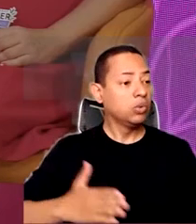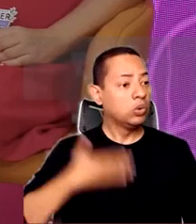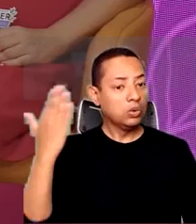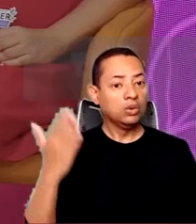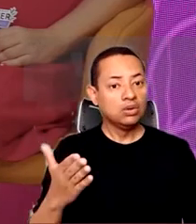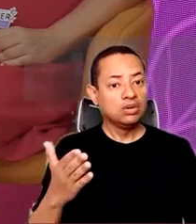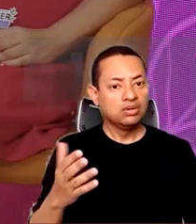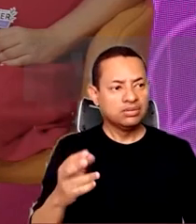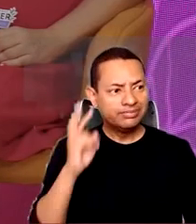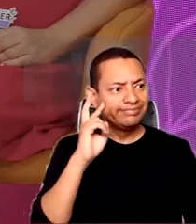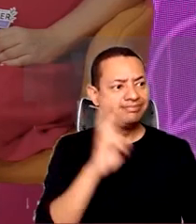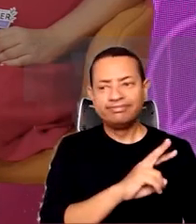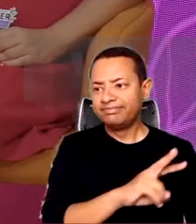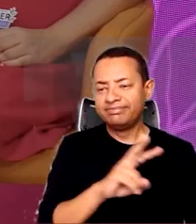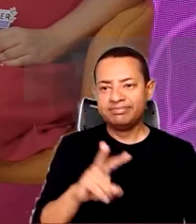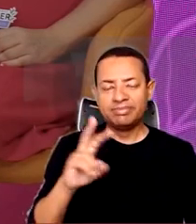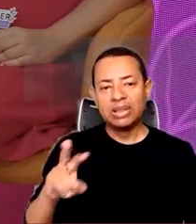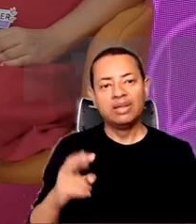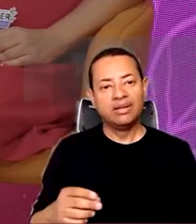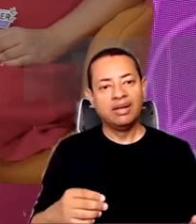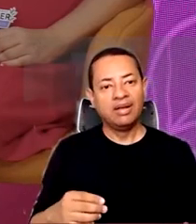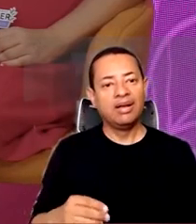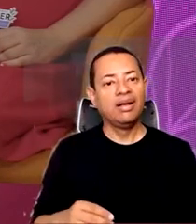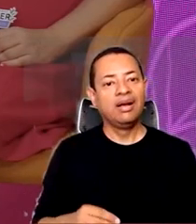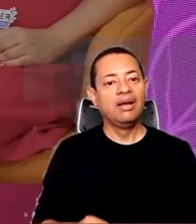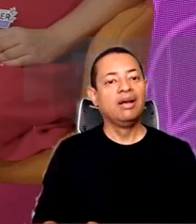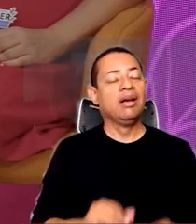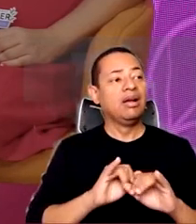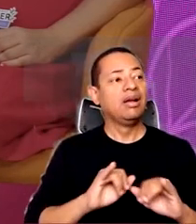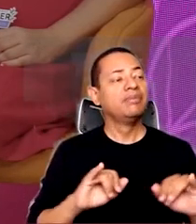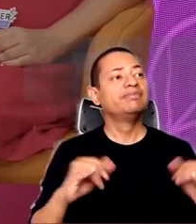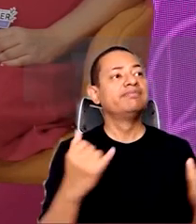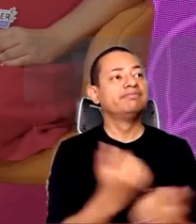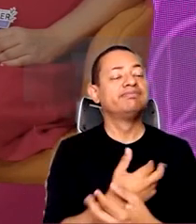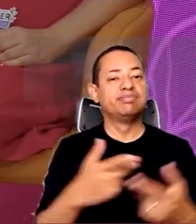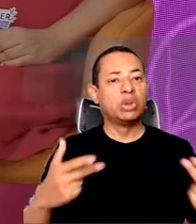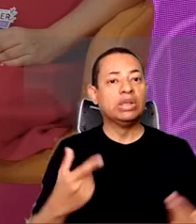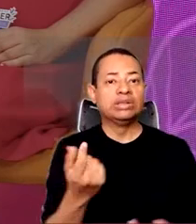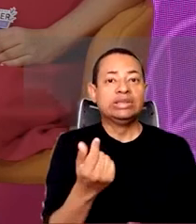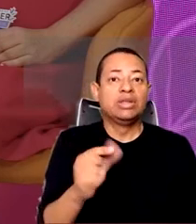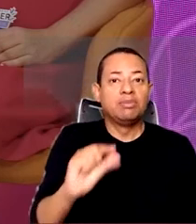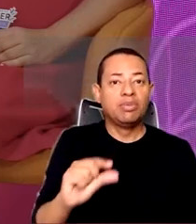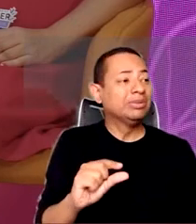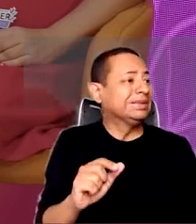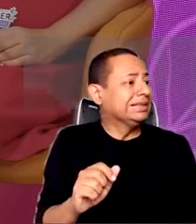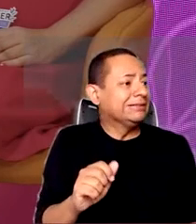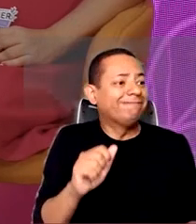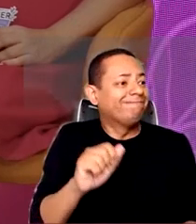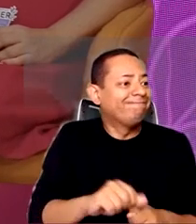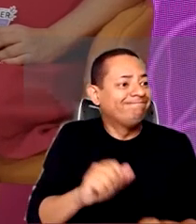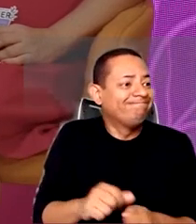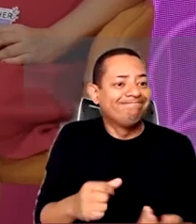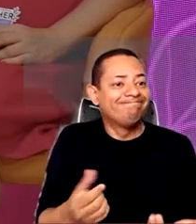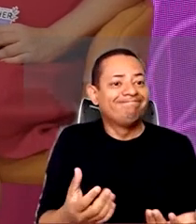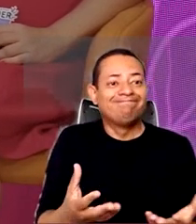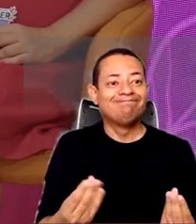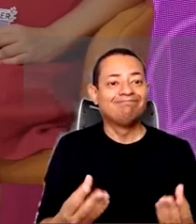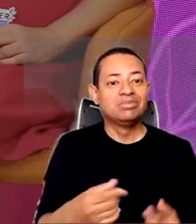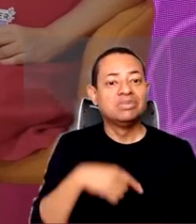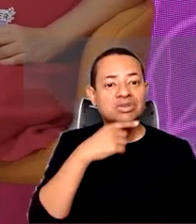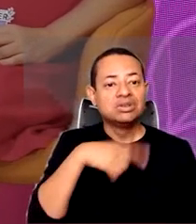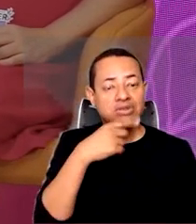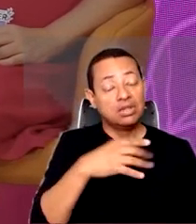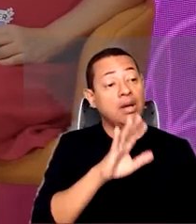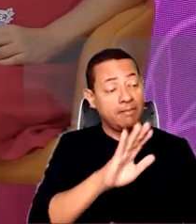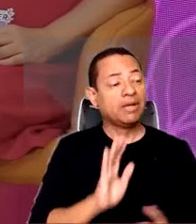fiquei meio assustada com algumas situações o lógico Municipal pouca pouca verba e eu não tinha muito o que fazer né e